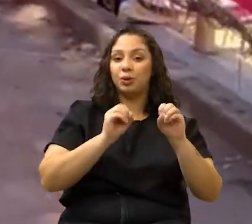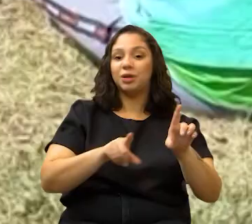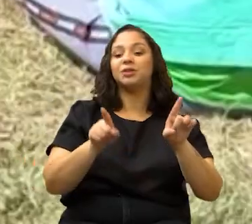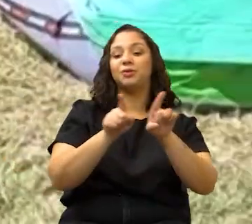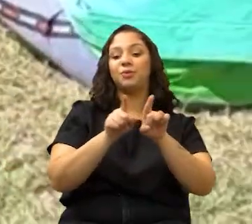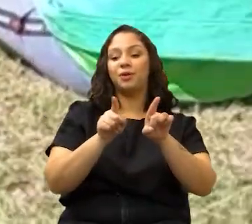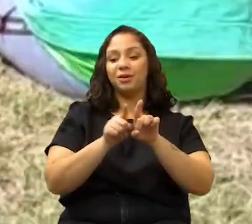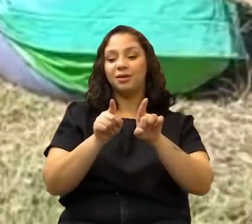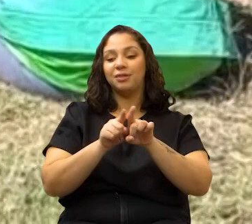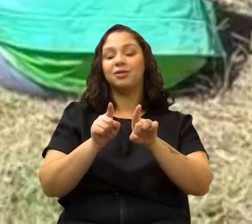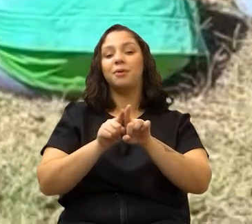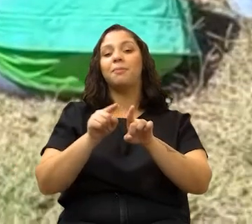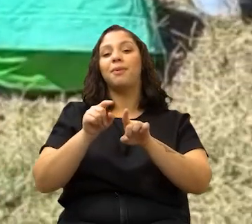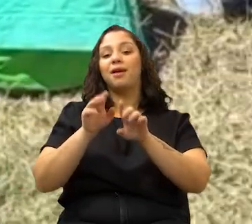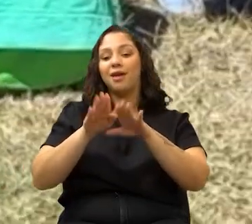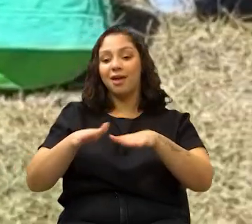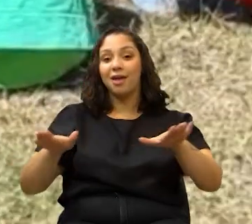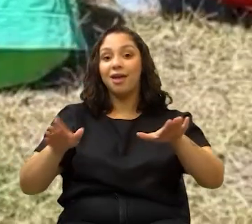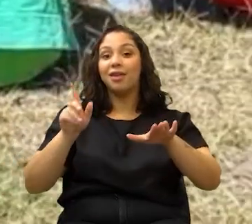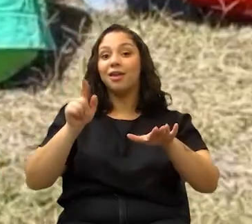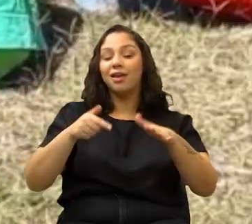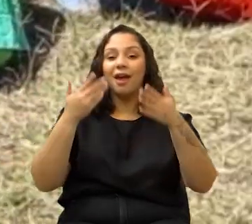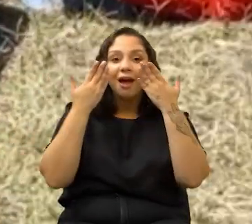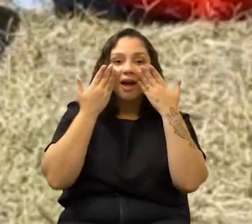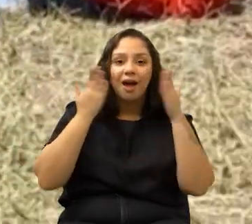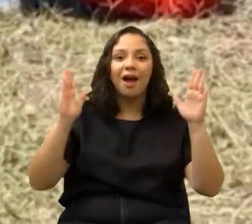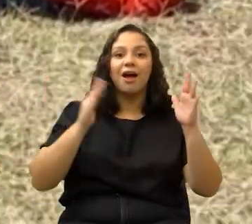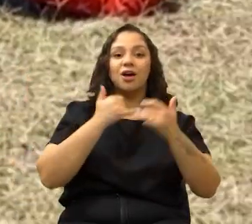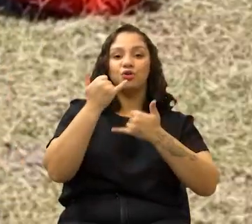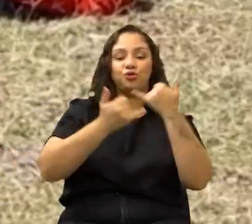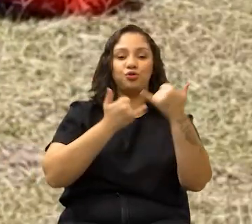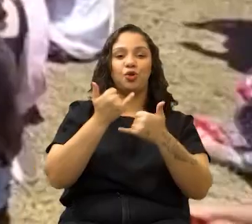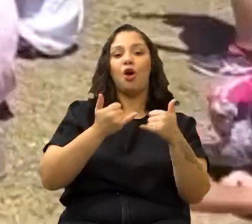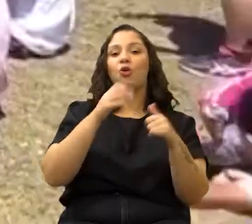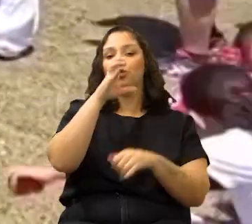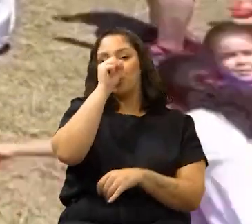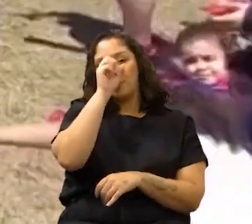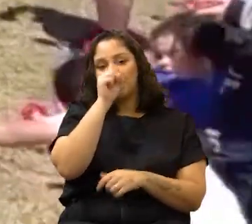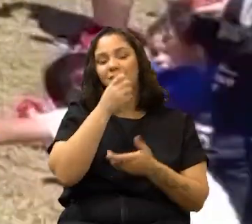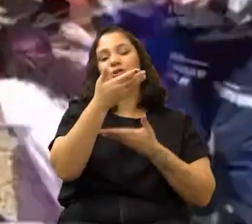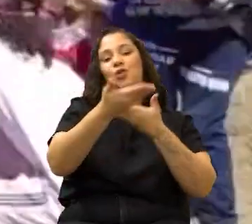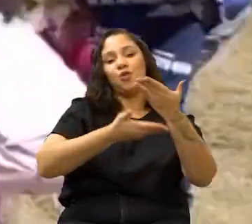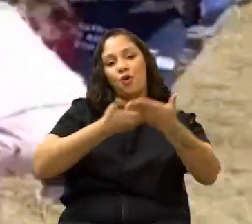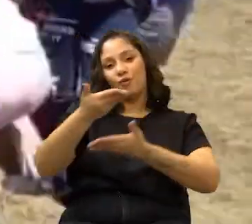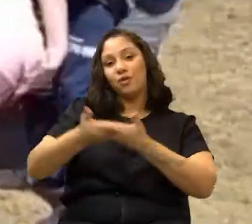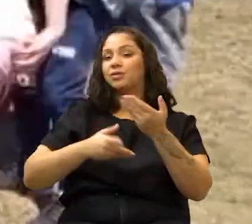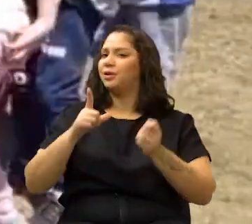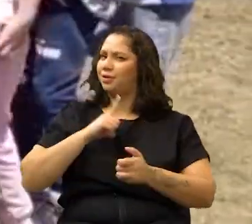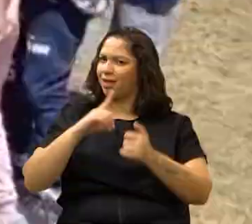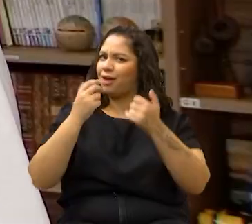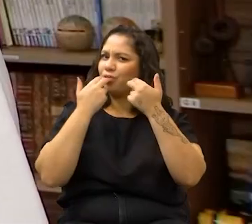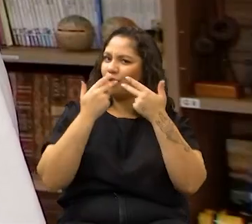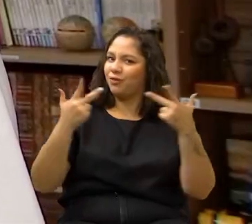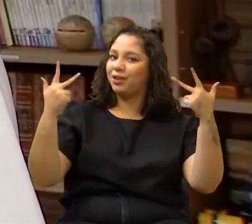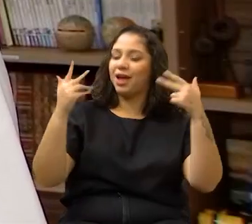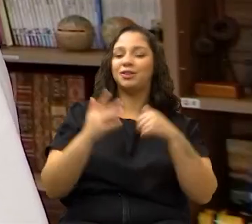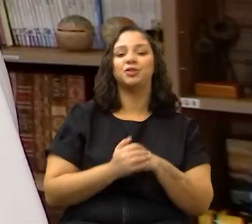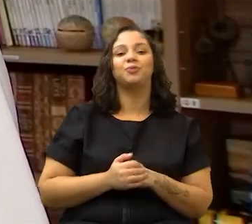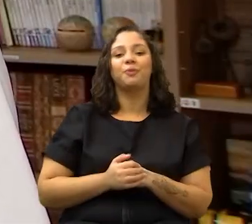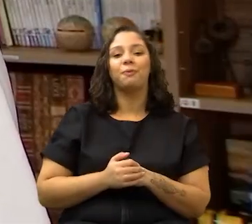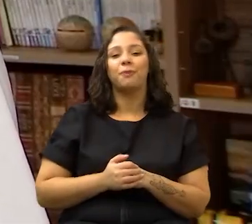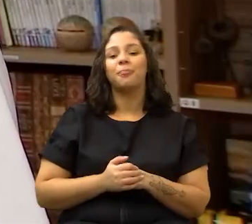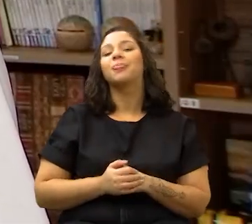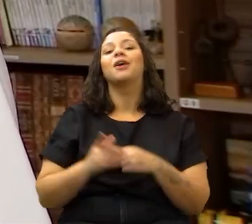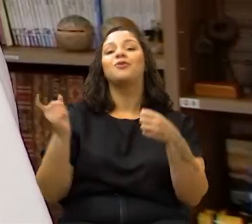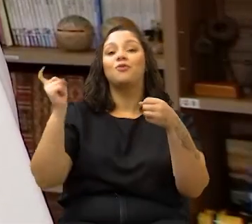yoga infantil e desvendando o poder dos jogos no aprendizado e convivência. E tem novidade. A gente voltou